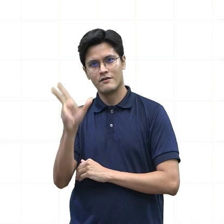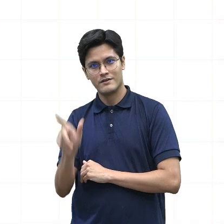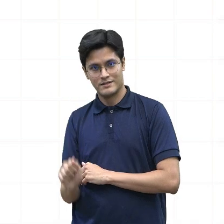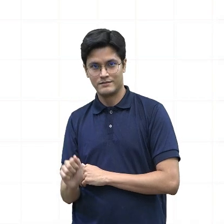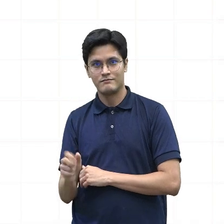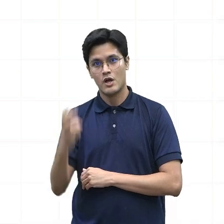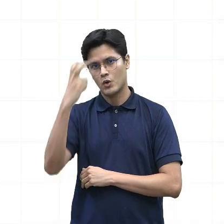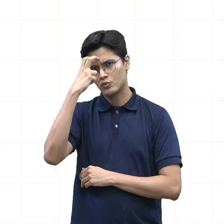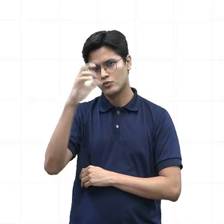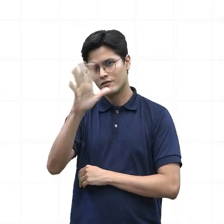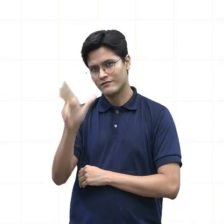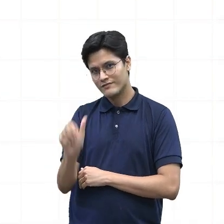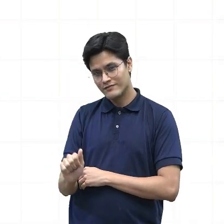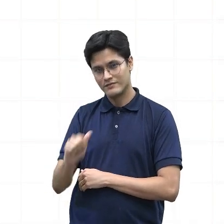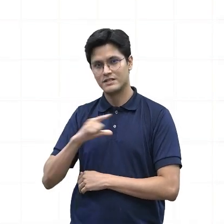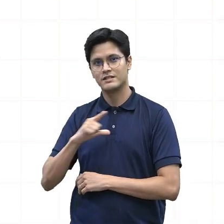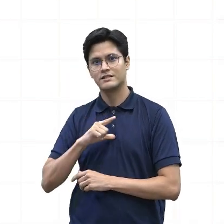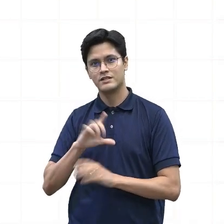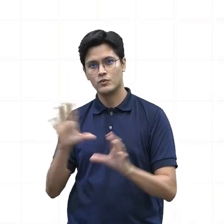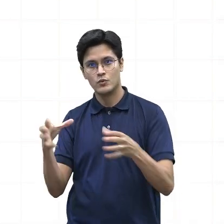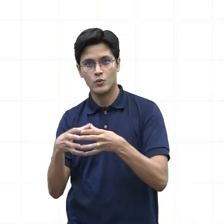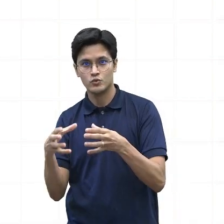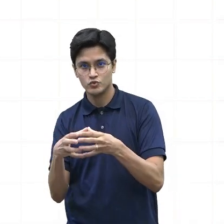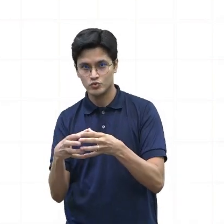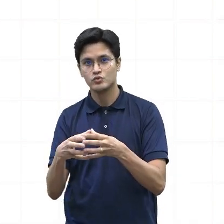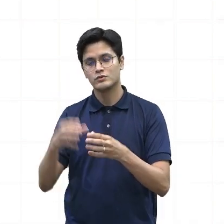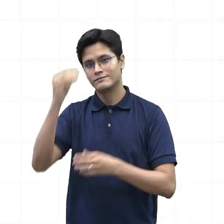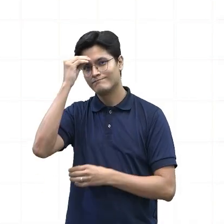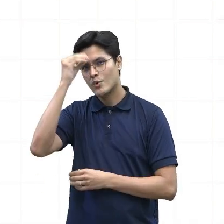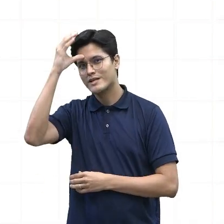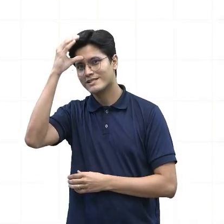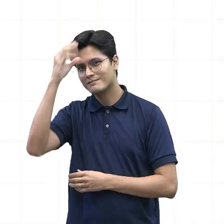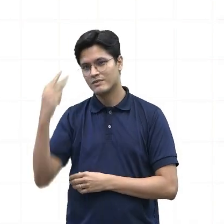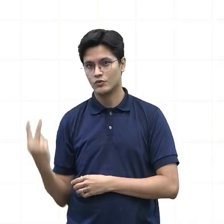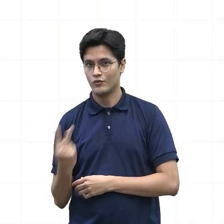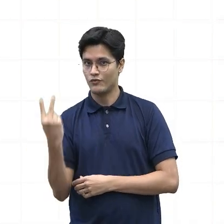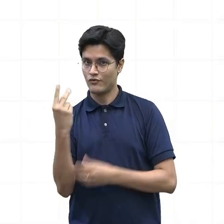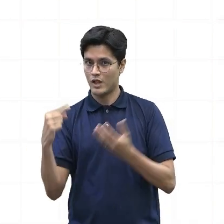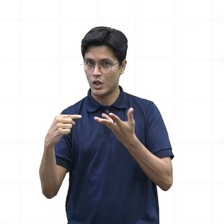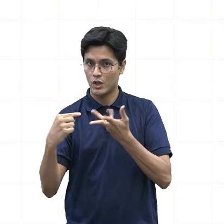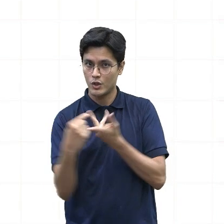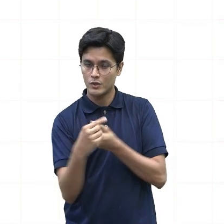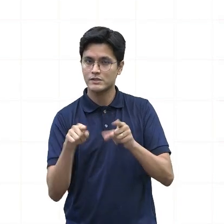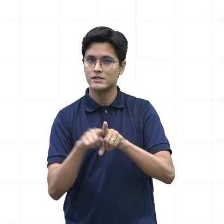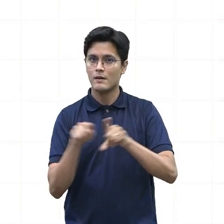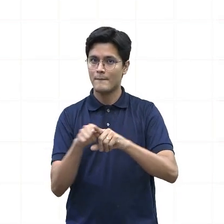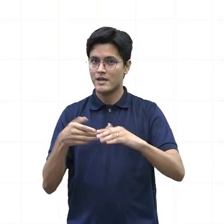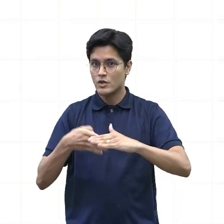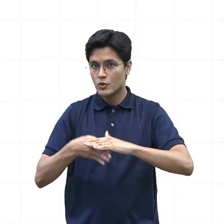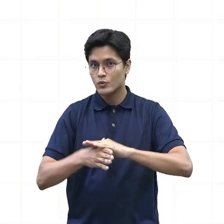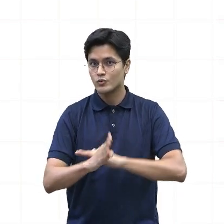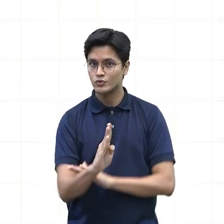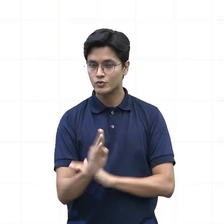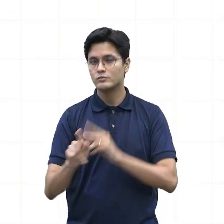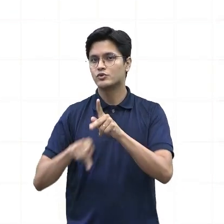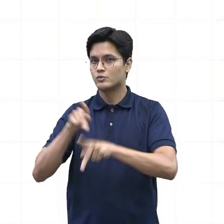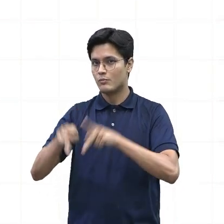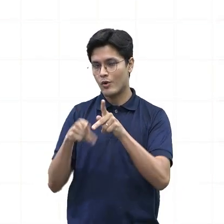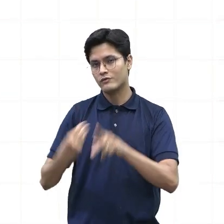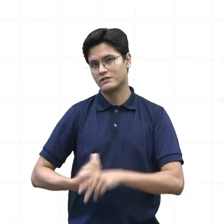africana compreende o conjunto de conhecimentos, valores e costumes dos povos que habitam o continente